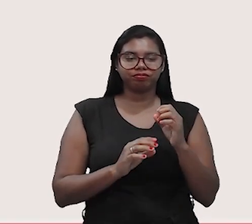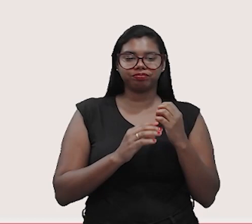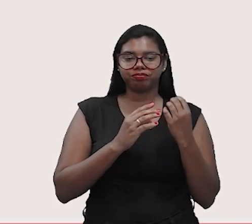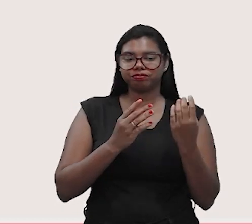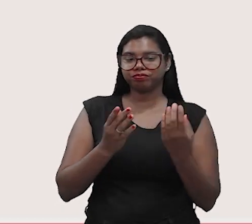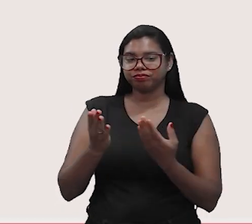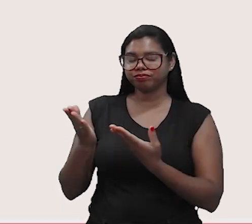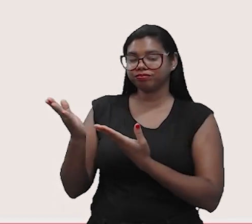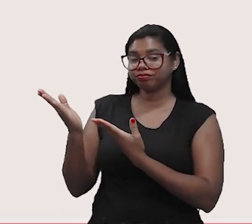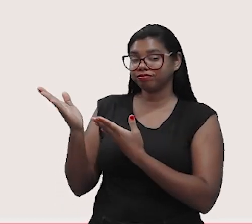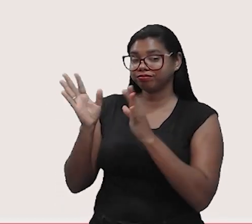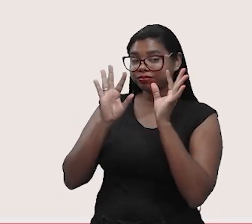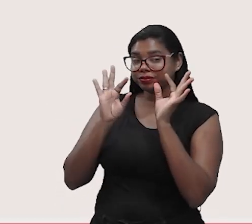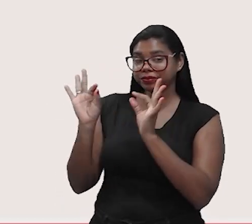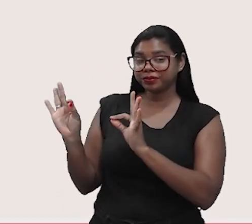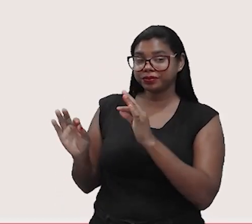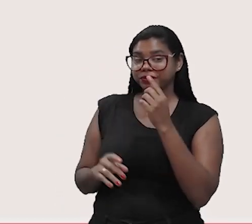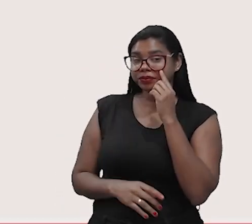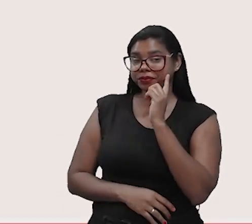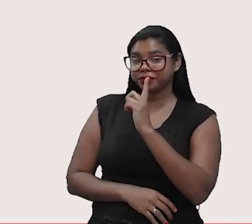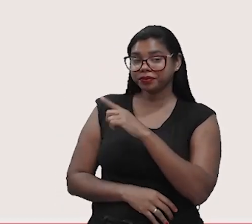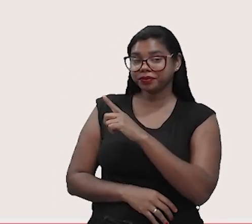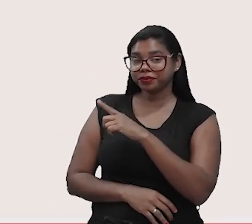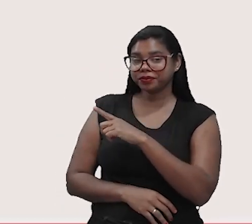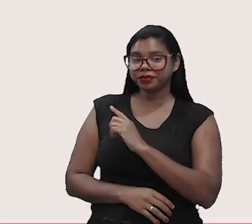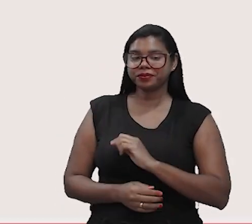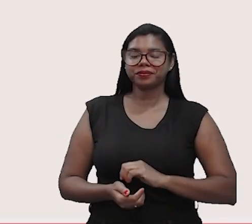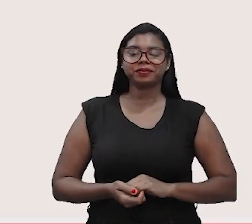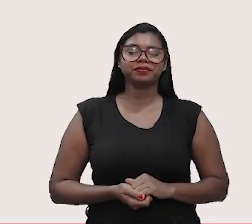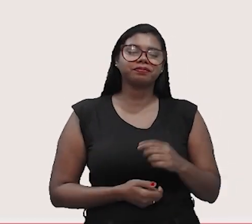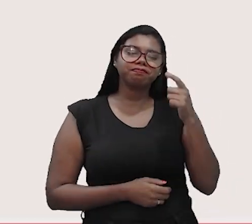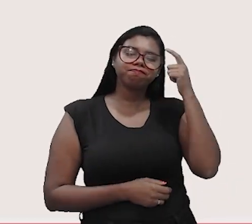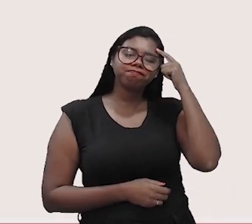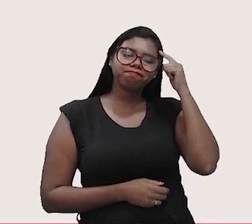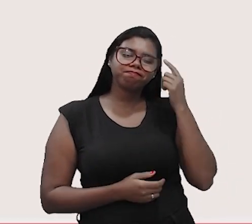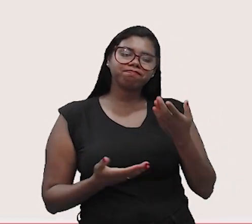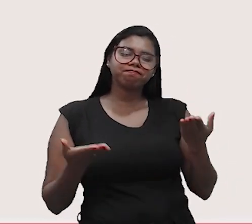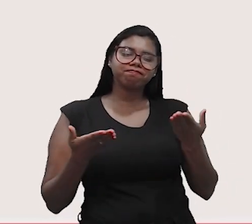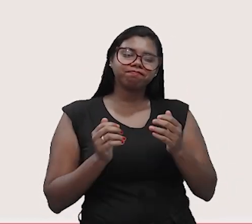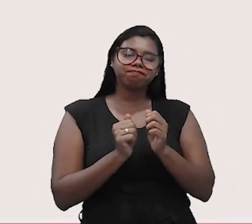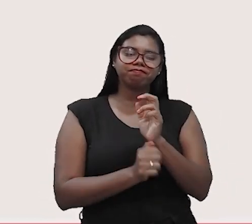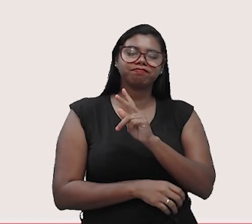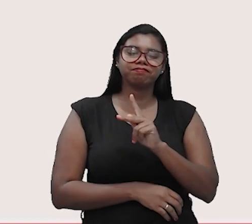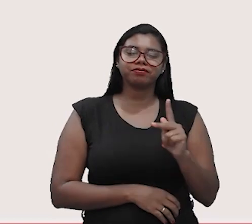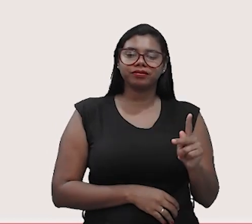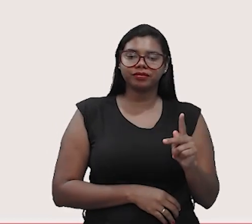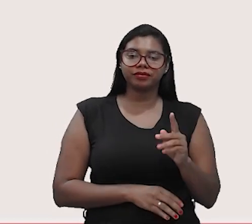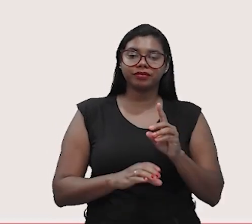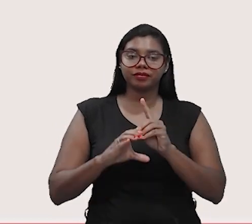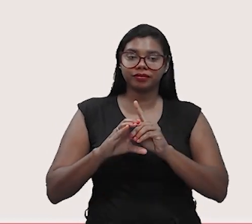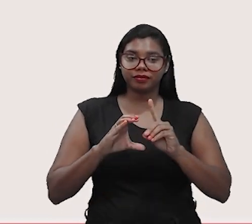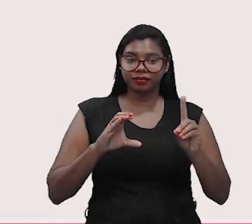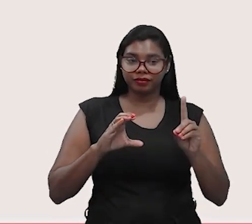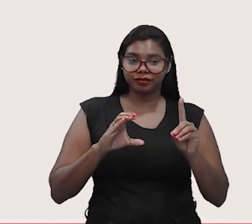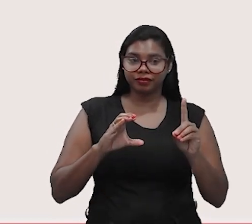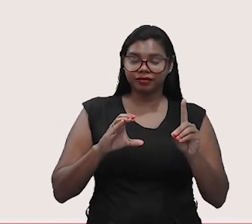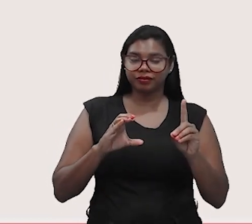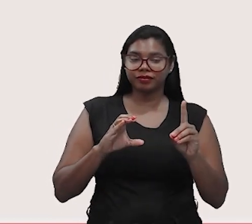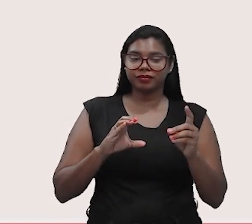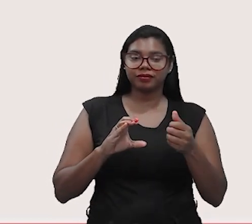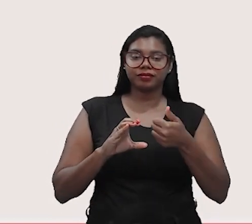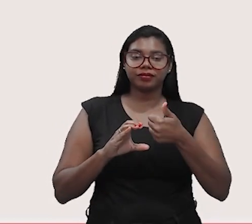aqui uma animaçãozinha bem bacana. Pensa comigo. Então eu tenho aí o delta, que é o discriminante na primeira coluna,